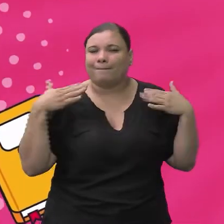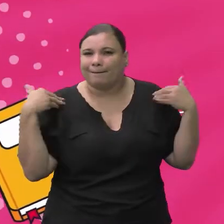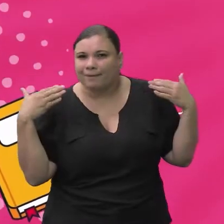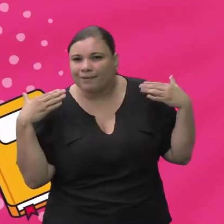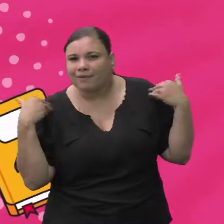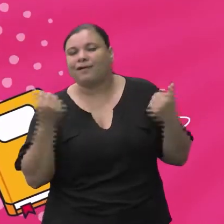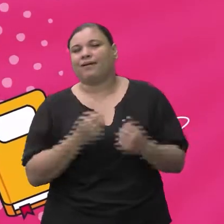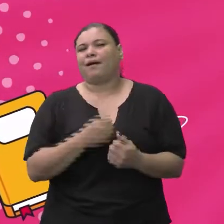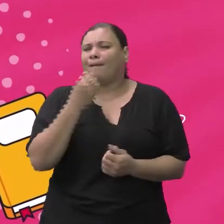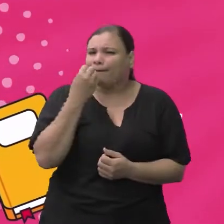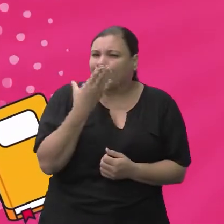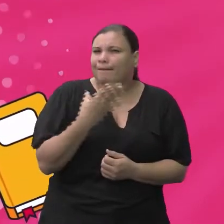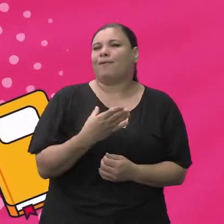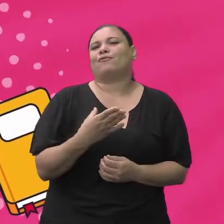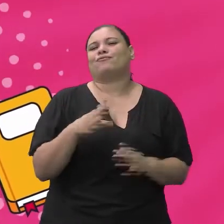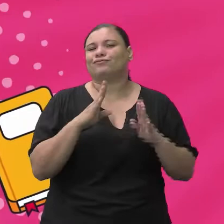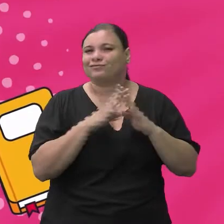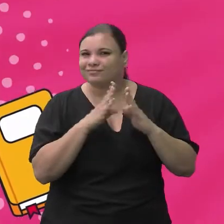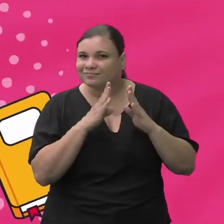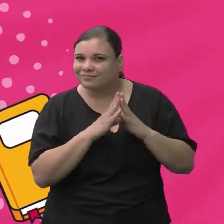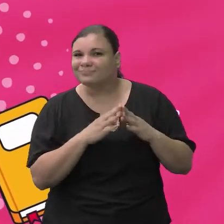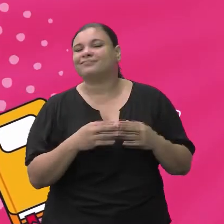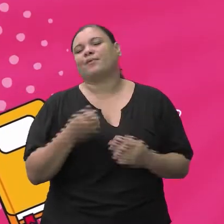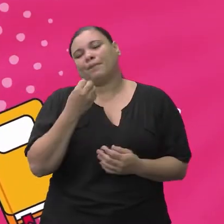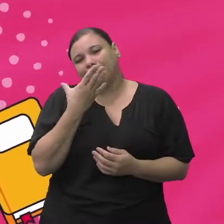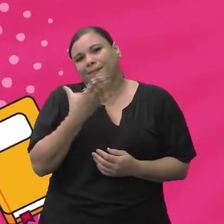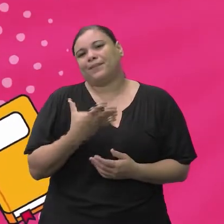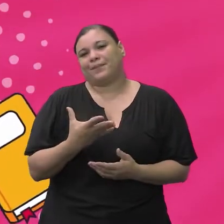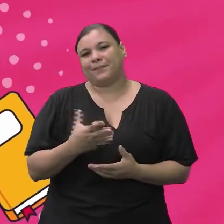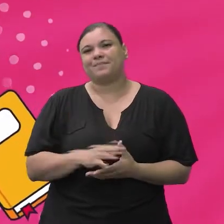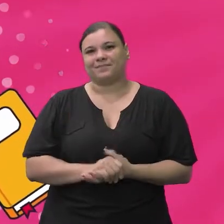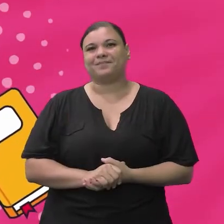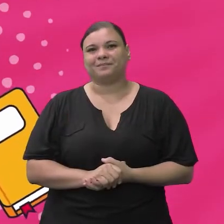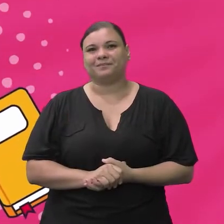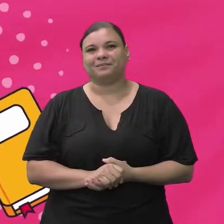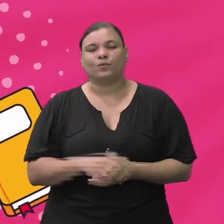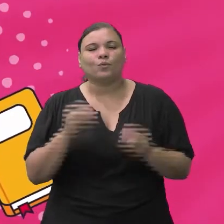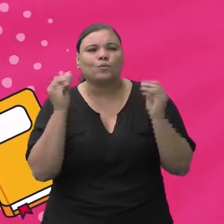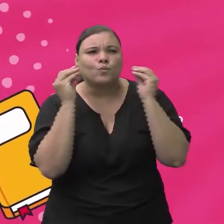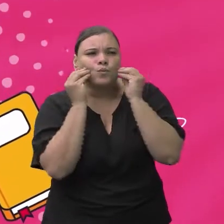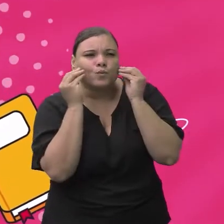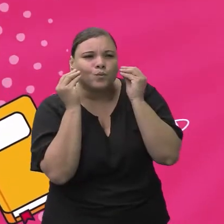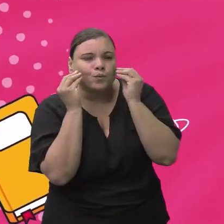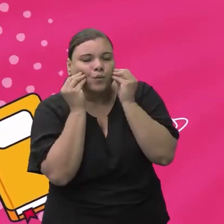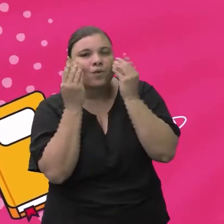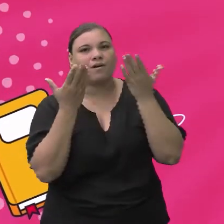só conversando. Ficar perto dos meus irmãos, brincar com eles.